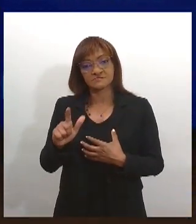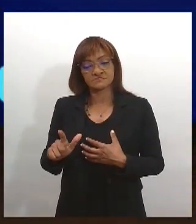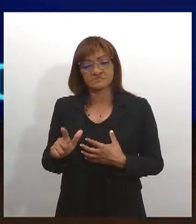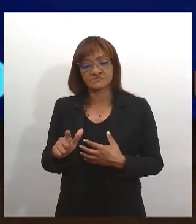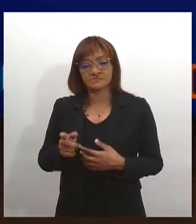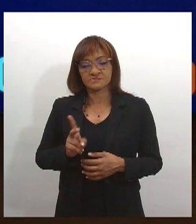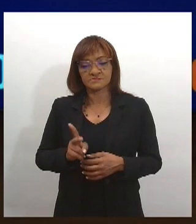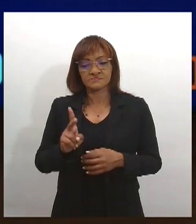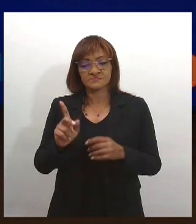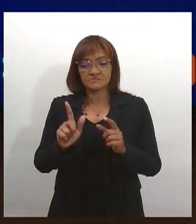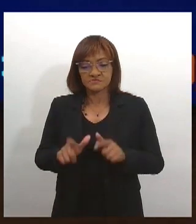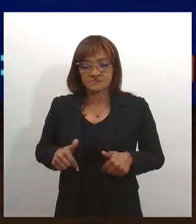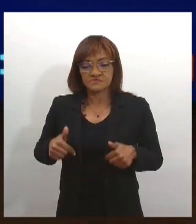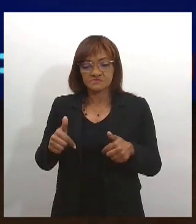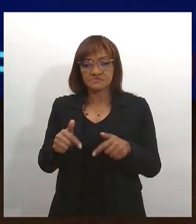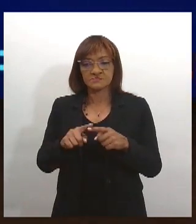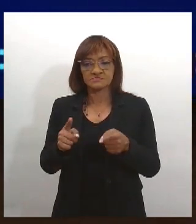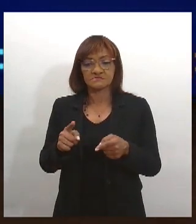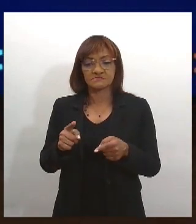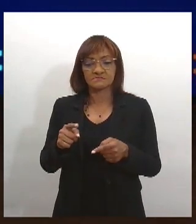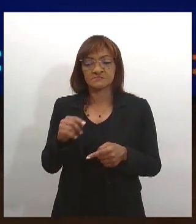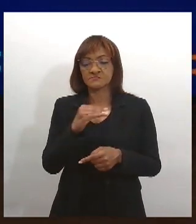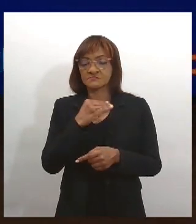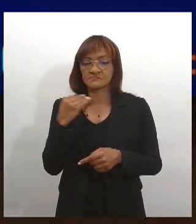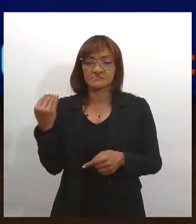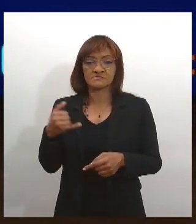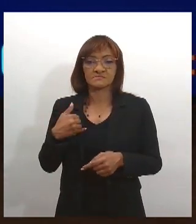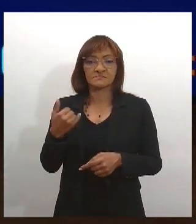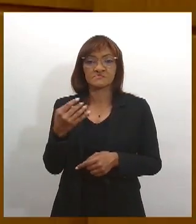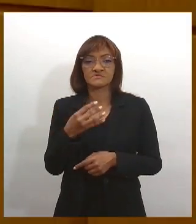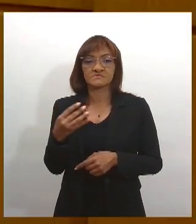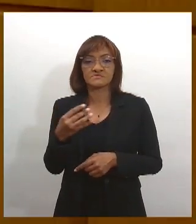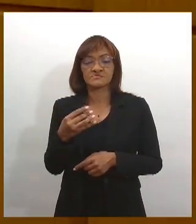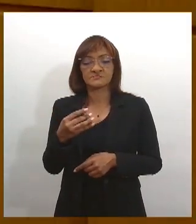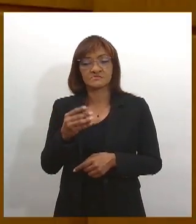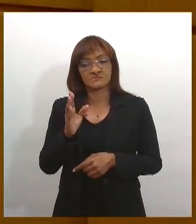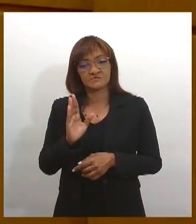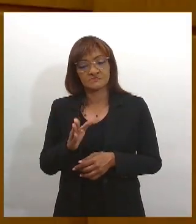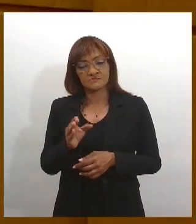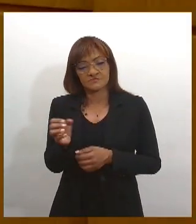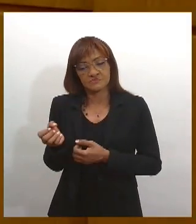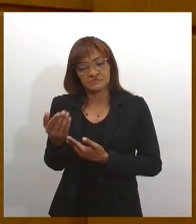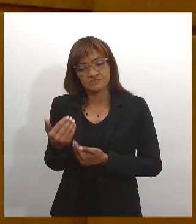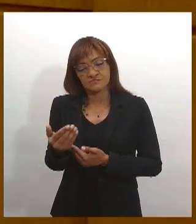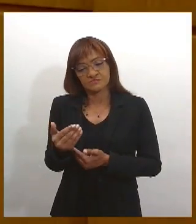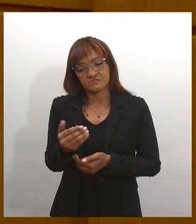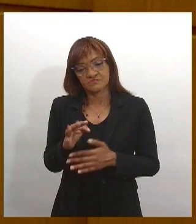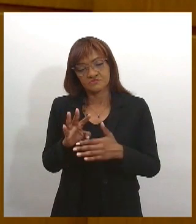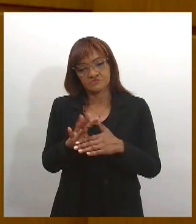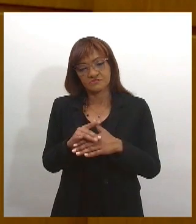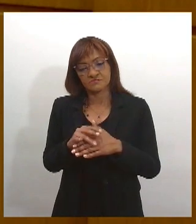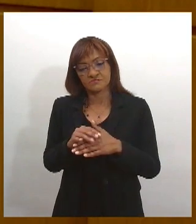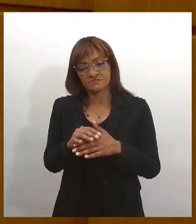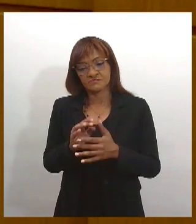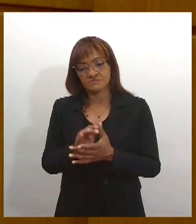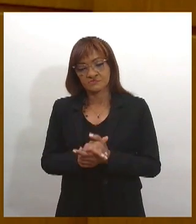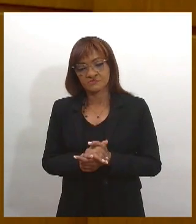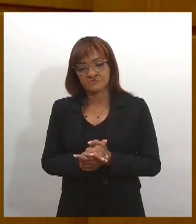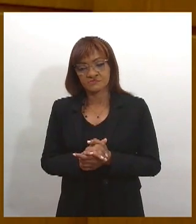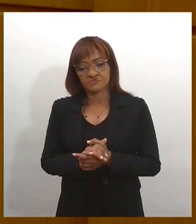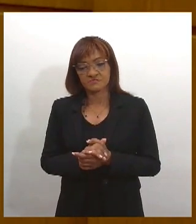aos 44 anos após complicações de saúde. E quero prestar nossa mais